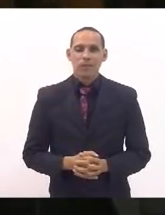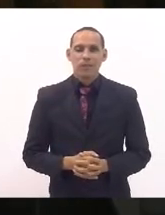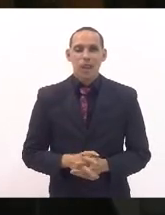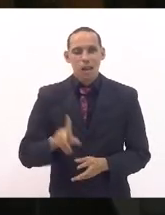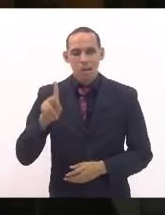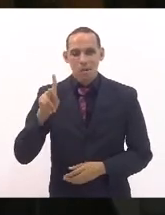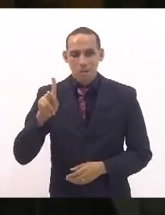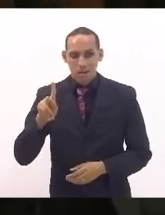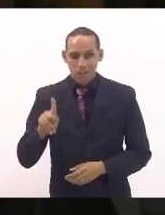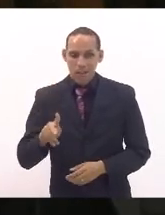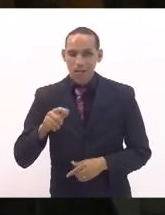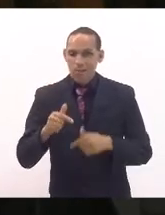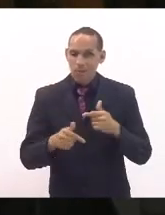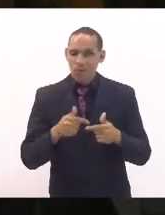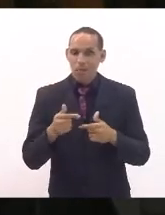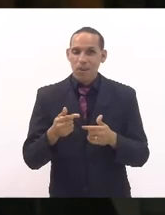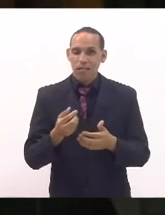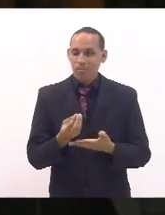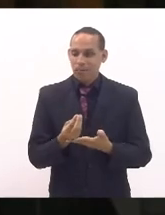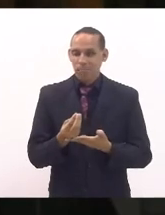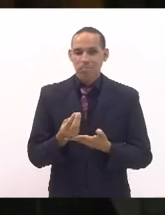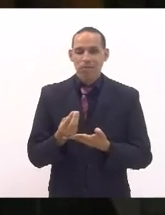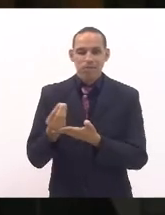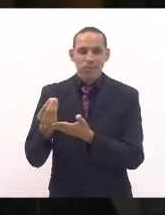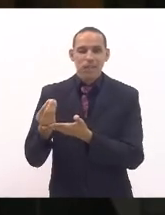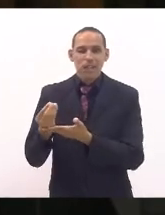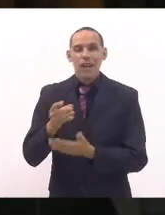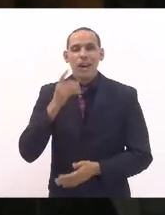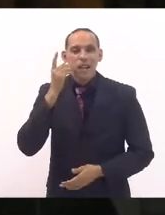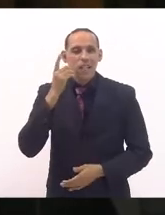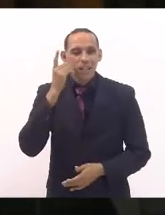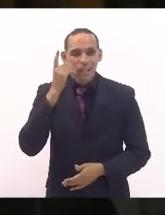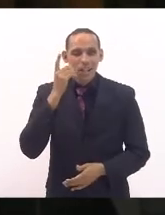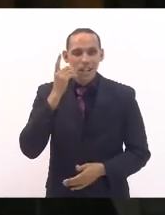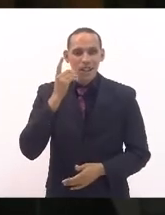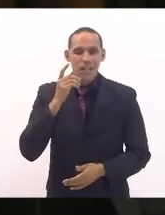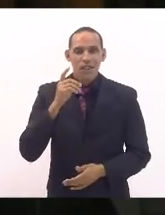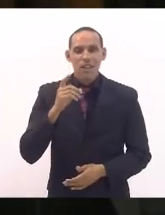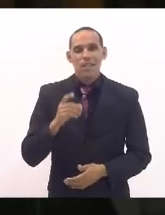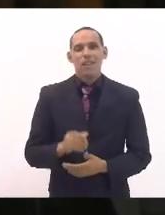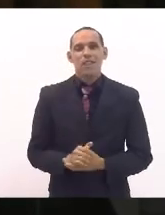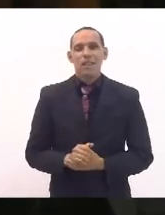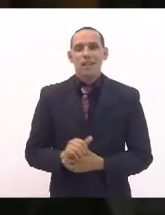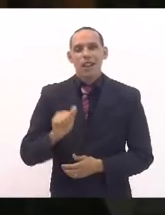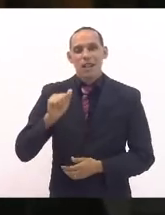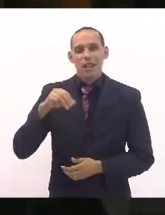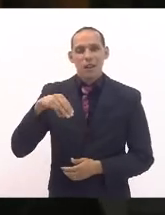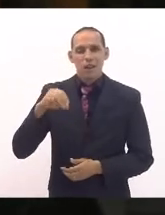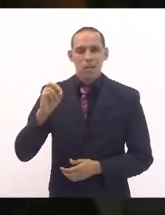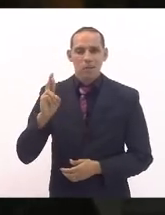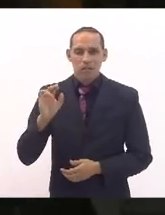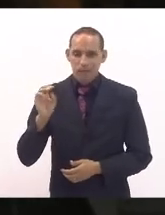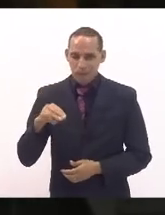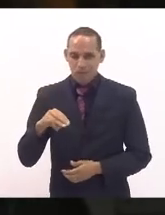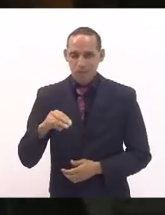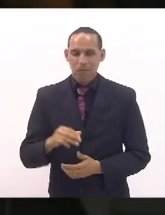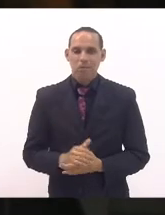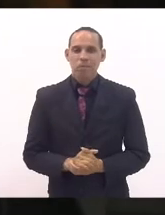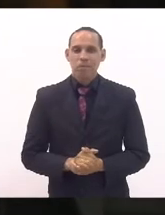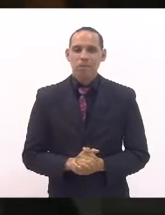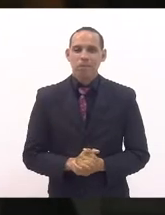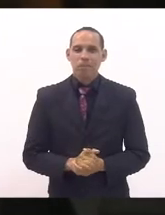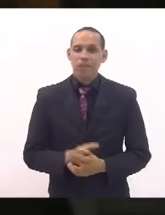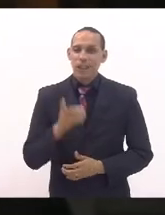dos trabalhos ao deputado Rodrigo Amorim,